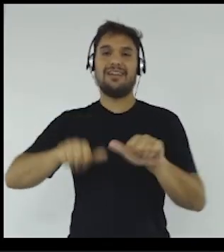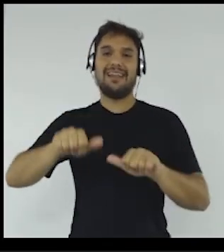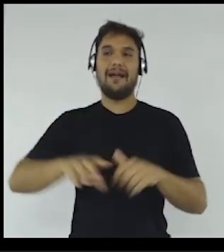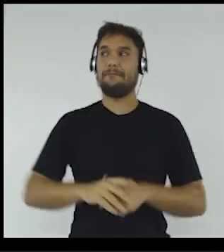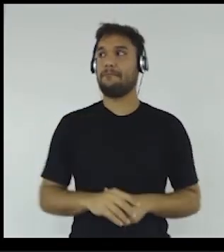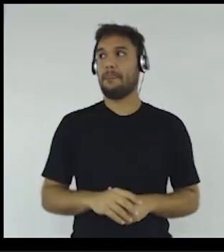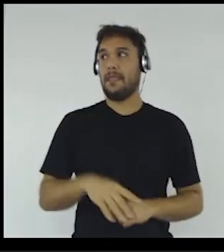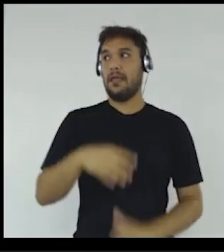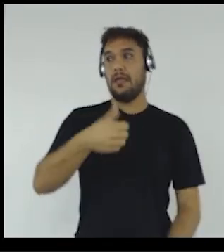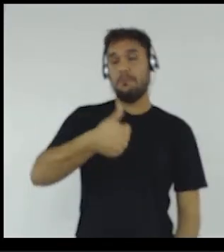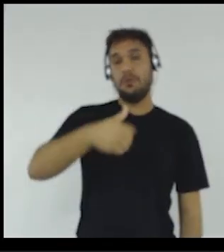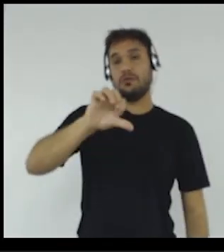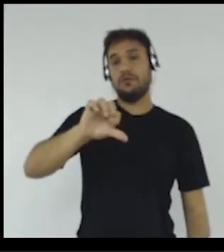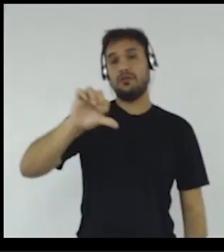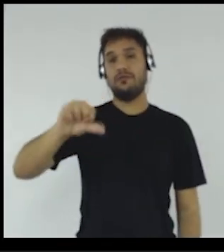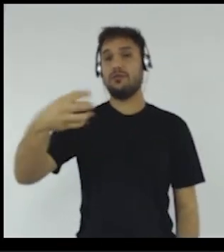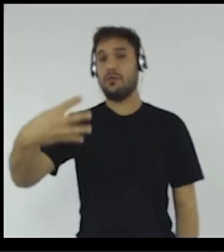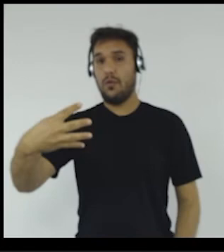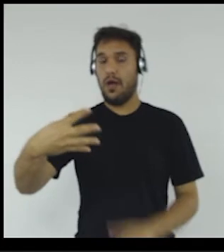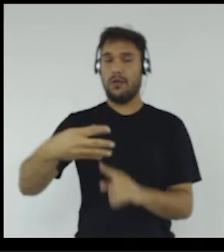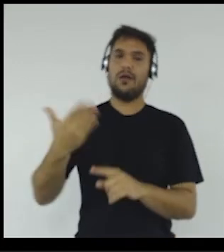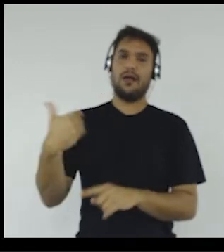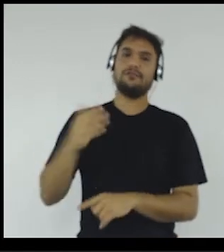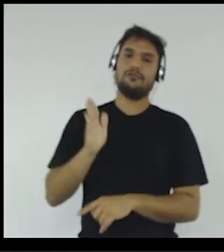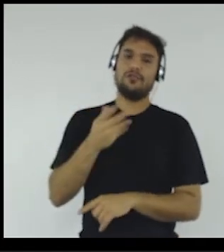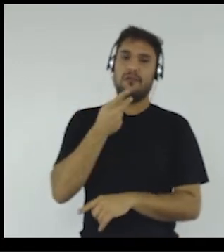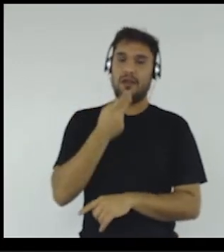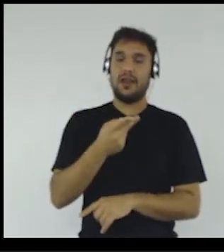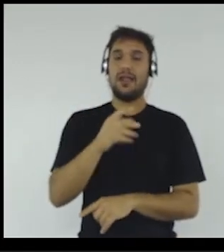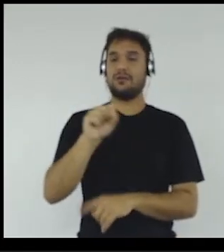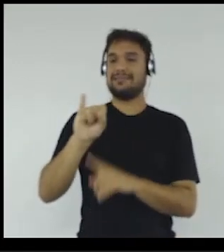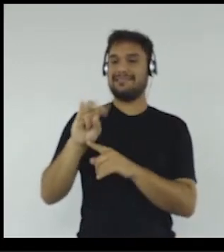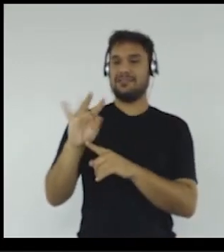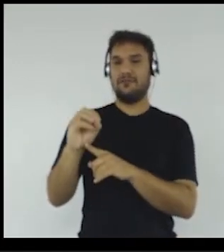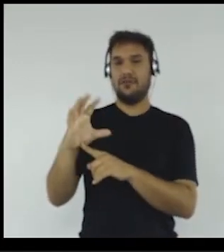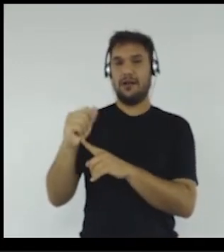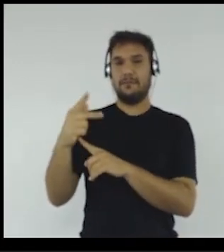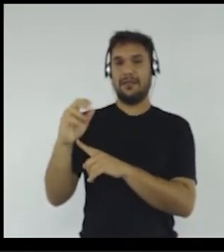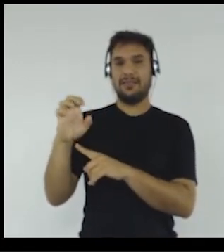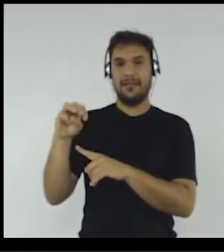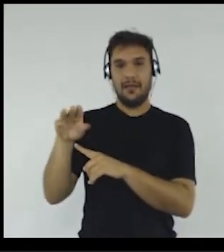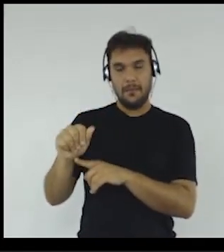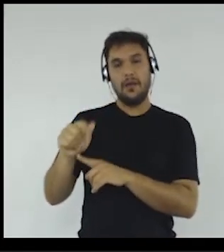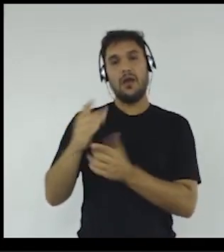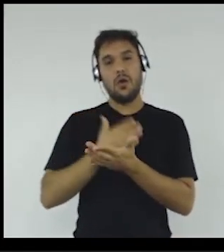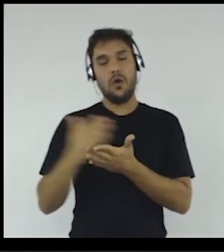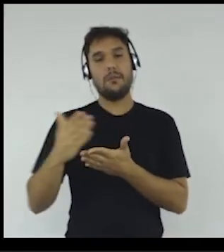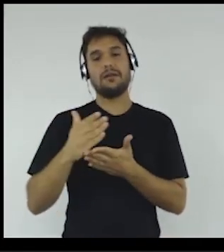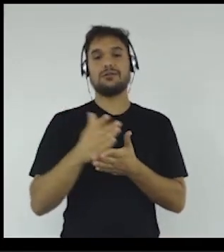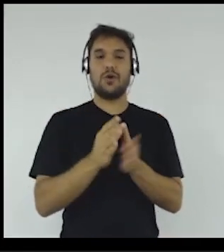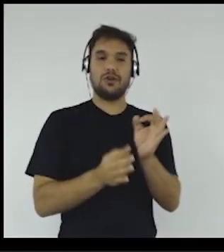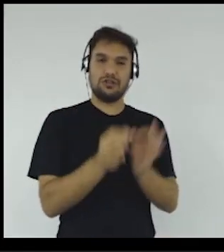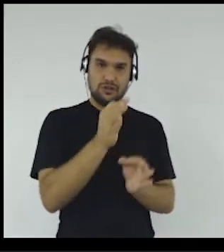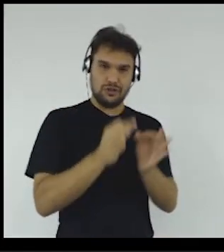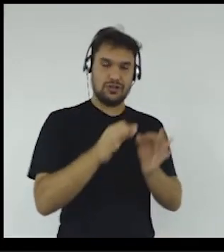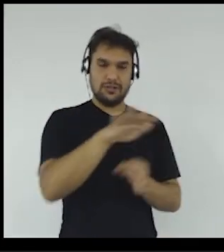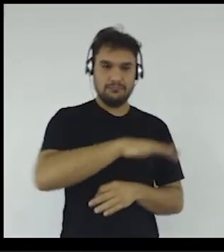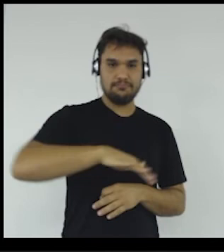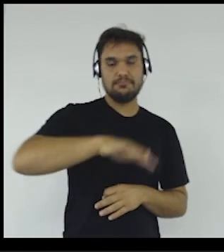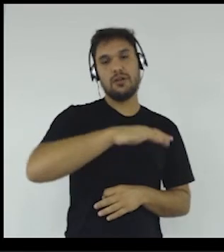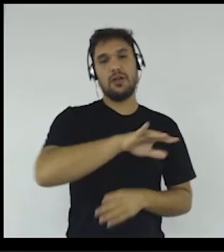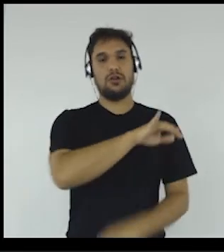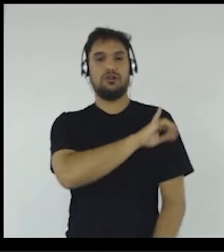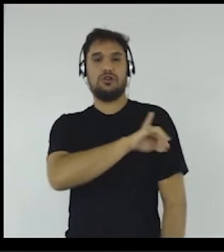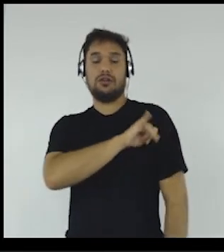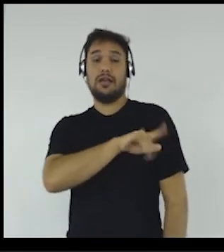Em 1994, como já dito, Silvio Capanema ingressou na magistratura do Estado do Rio de Janeiro, representando